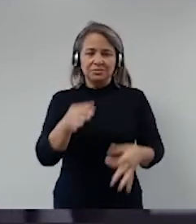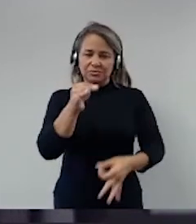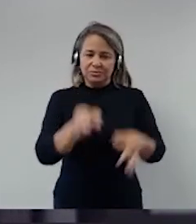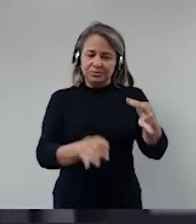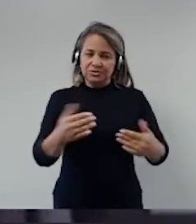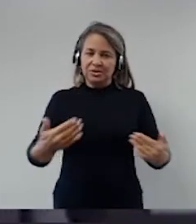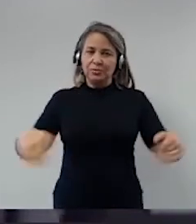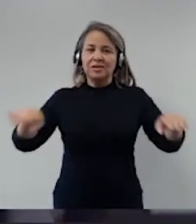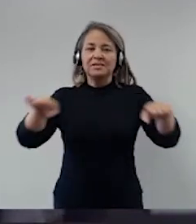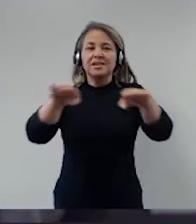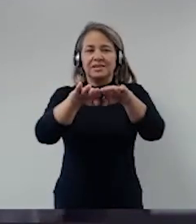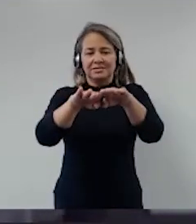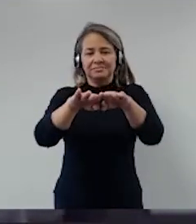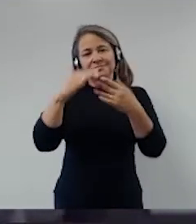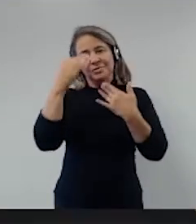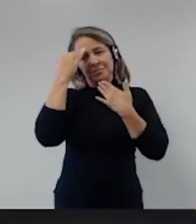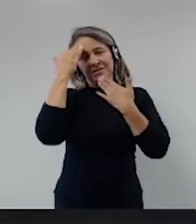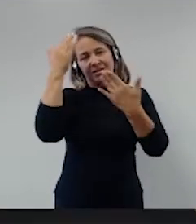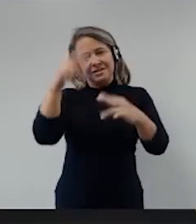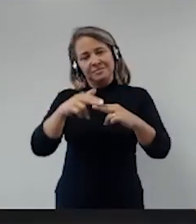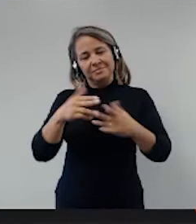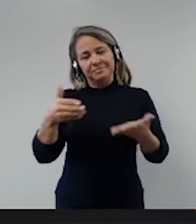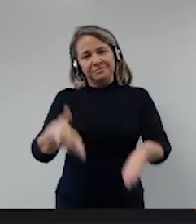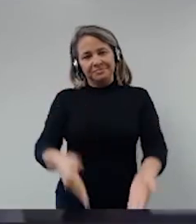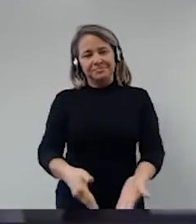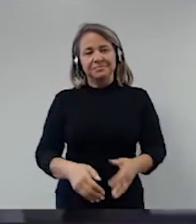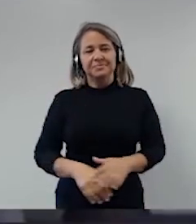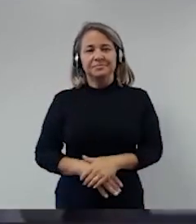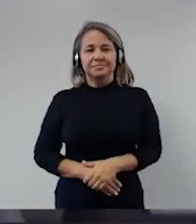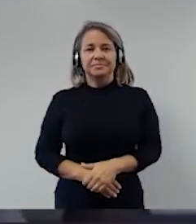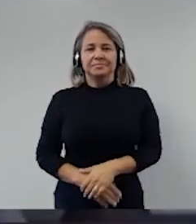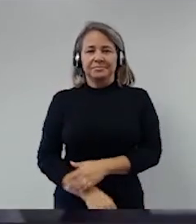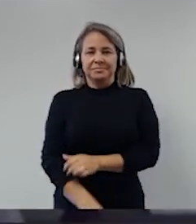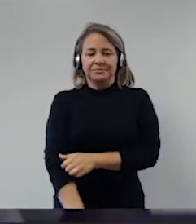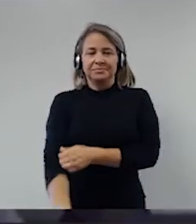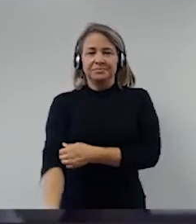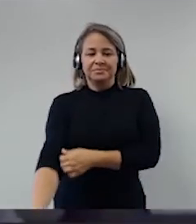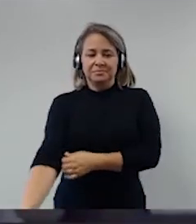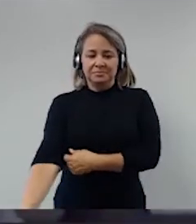e igualitária. Obrigado pela participação.